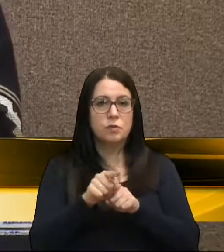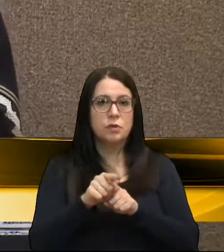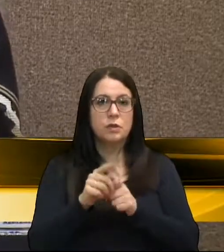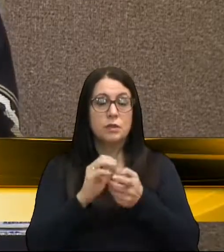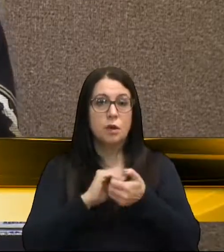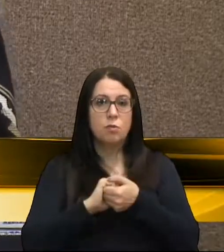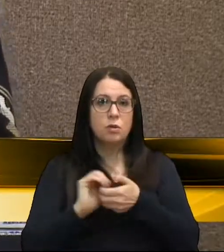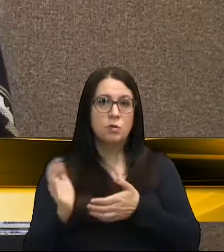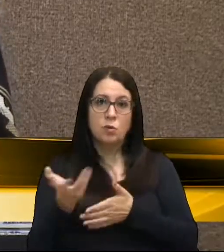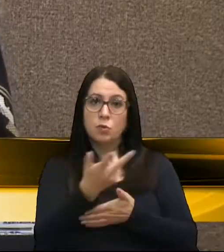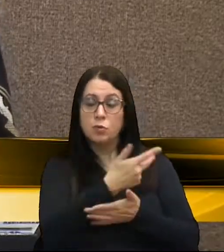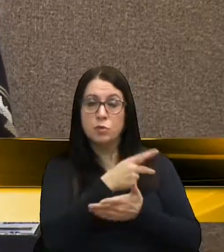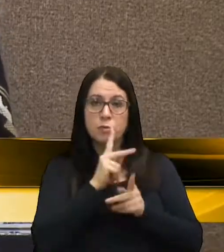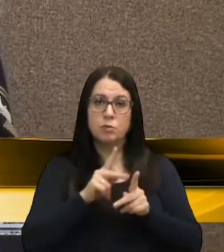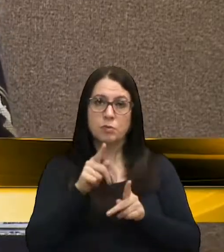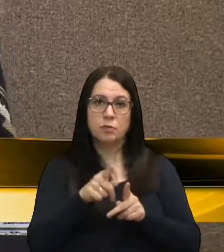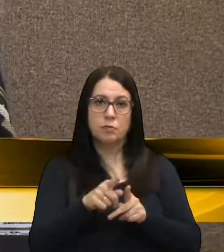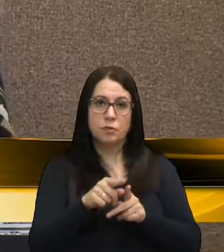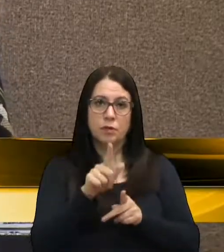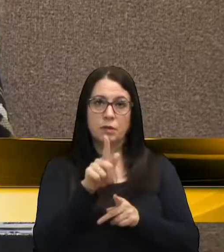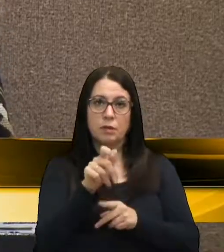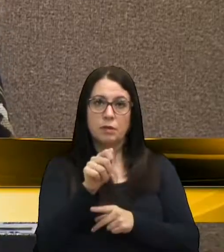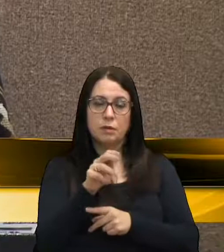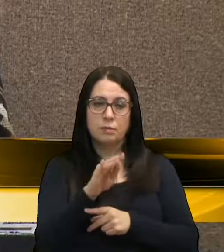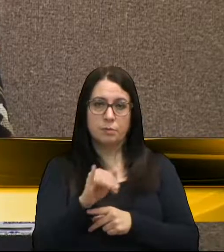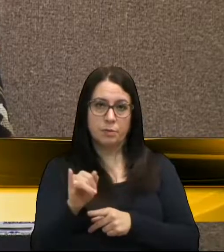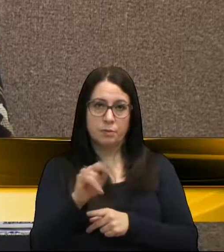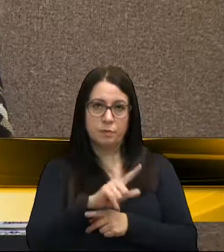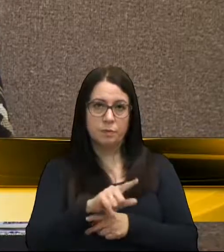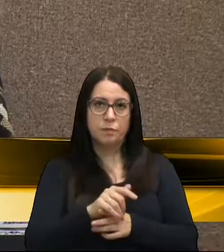que estão aqui da Gápia,